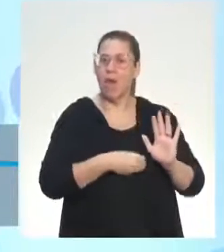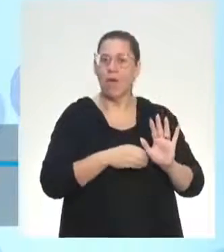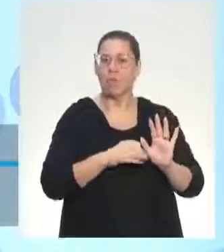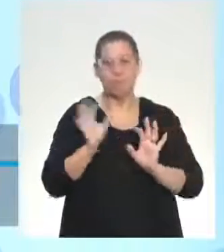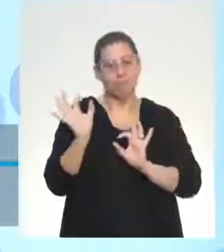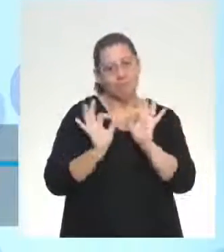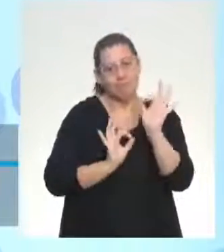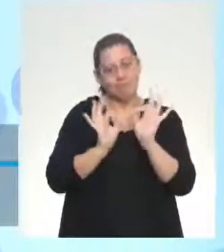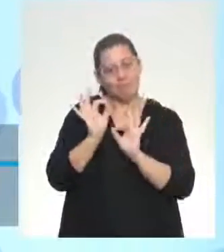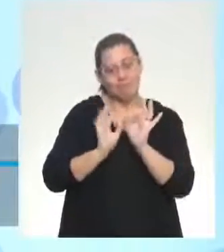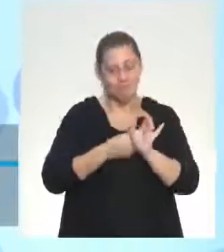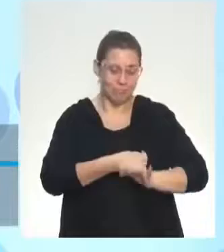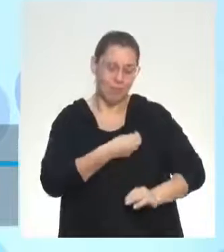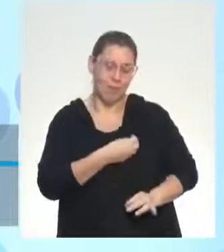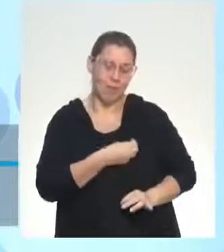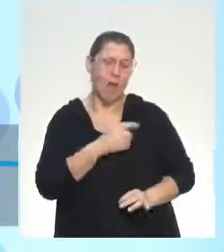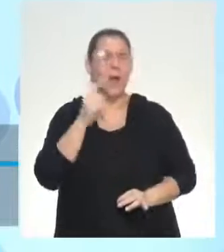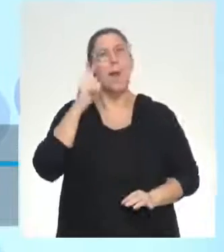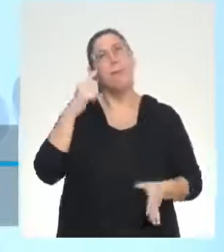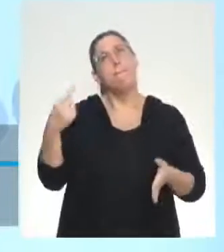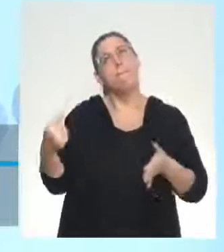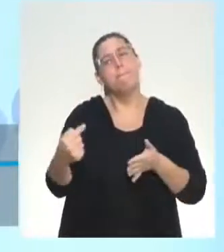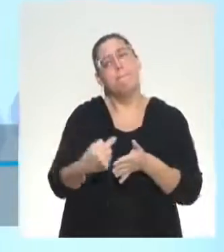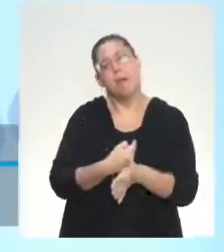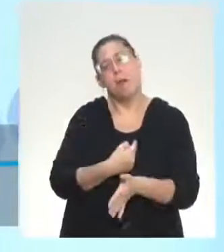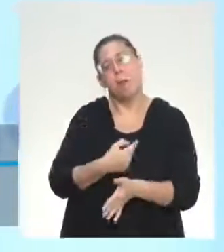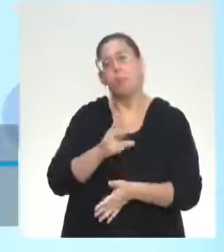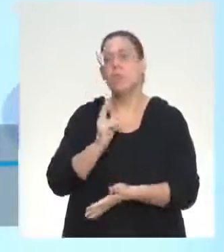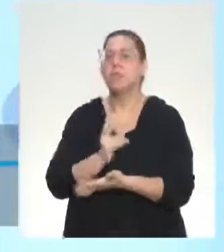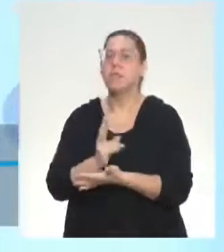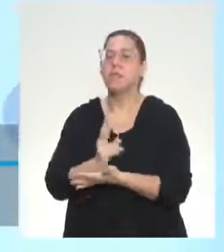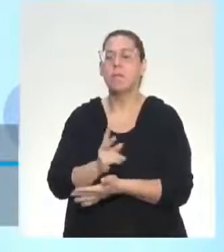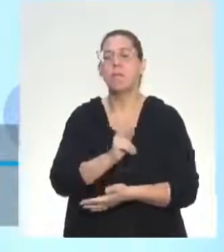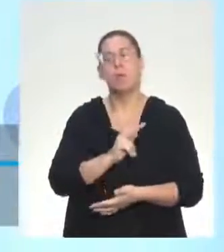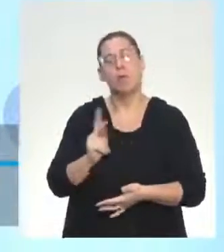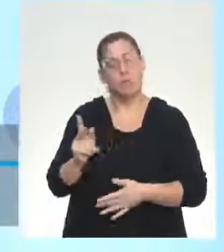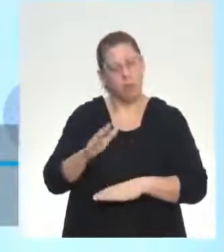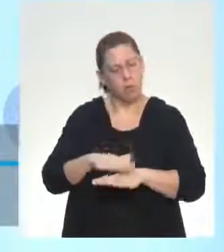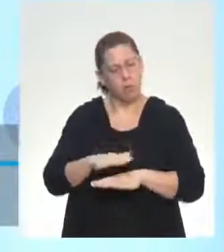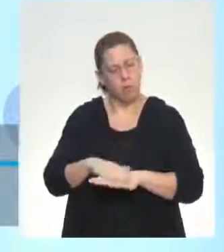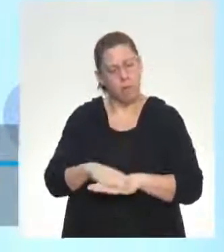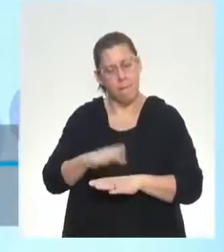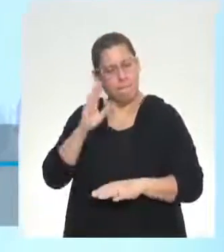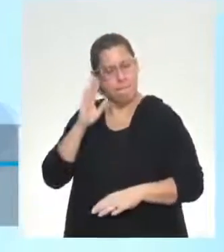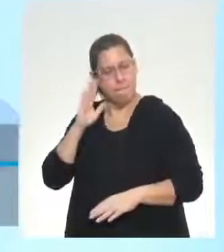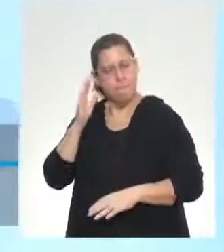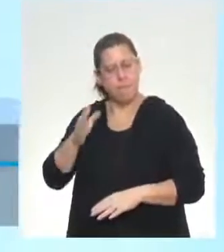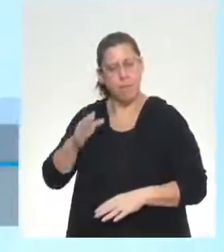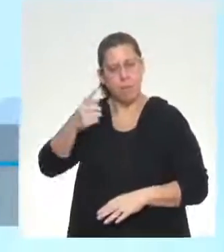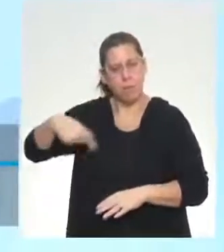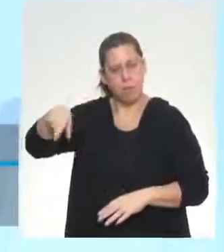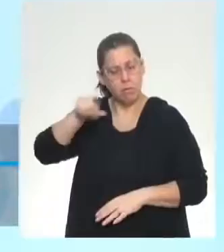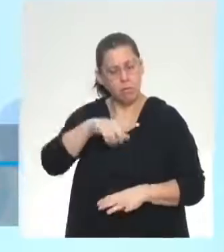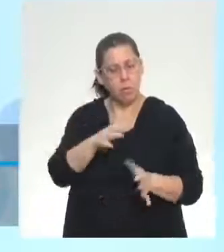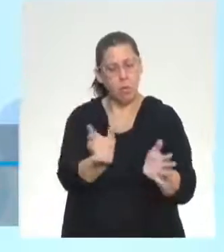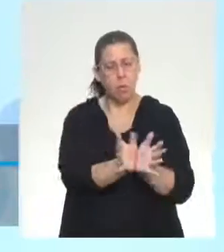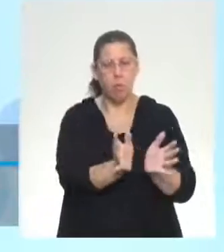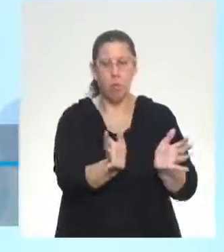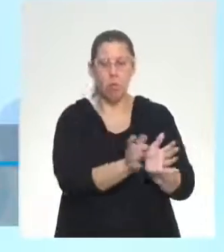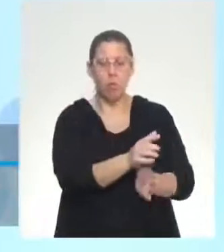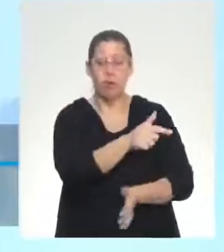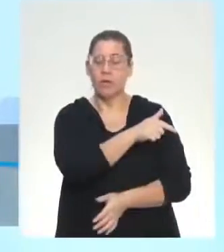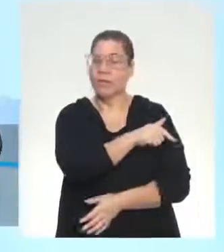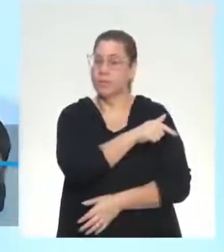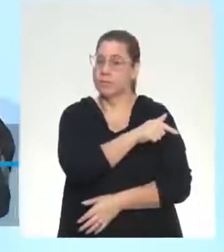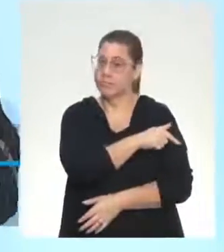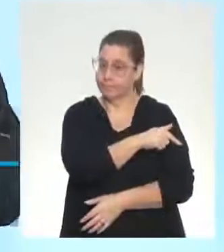aí vem aquela pergunta que o professor sempre faz para os estudantes, principalmente para vocês, galerinha do